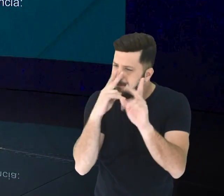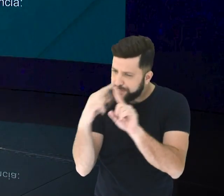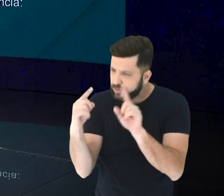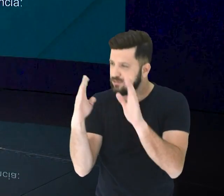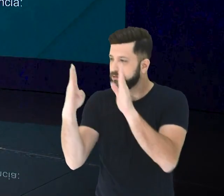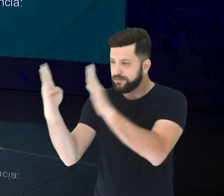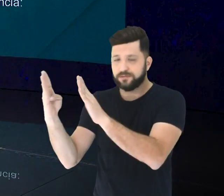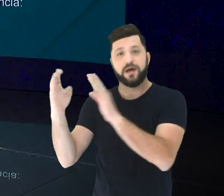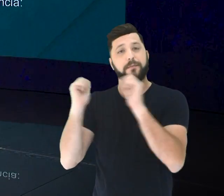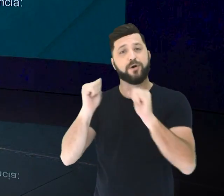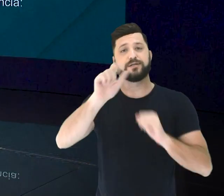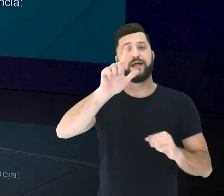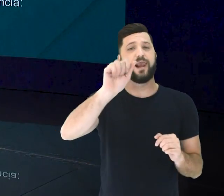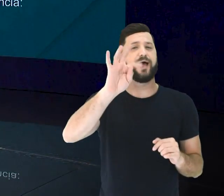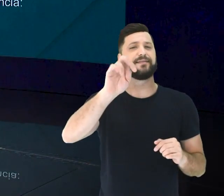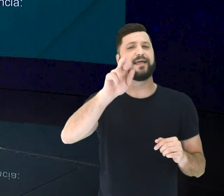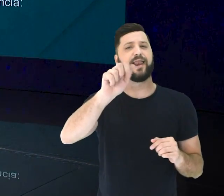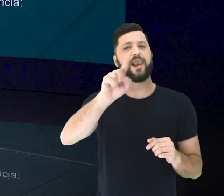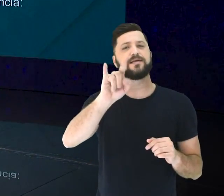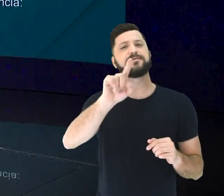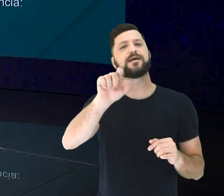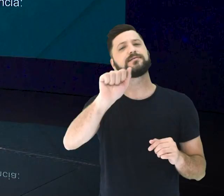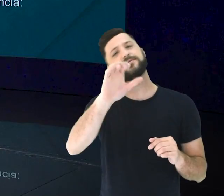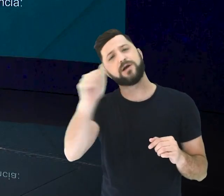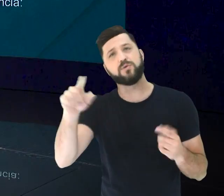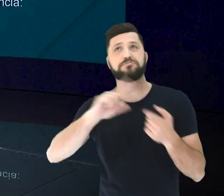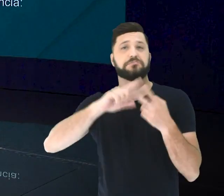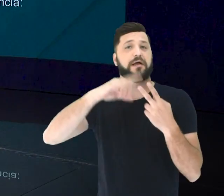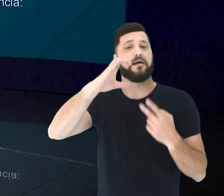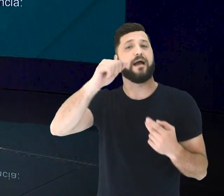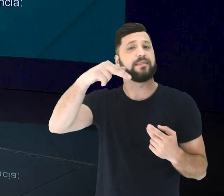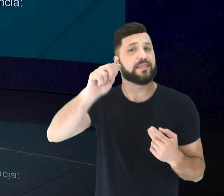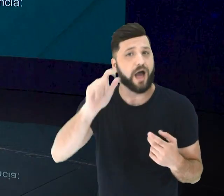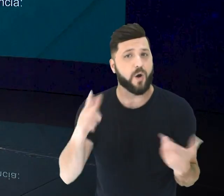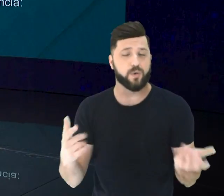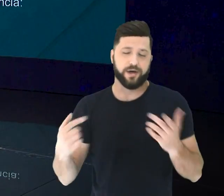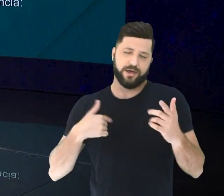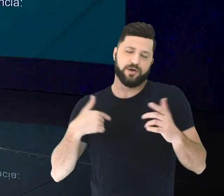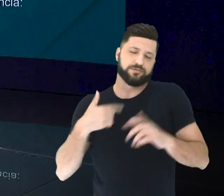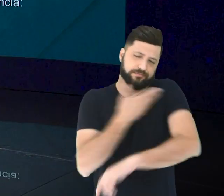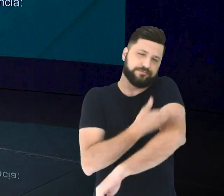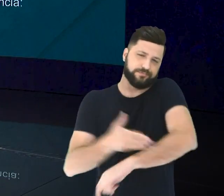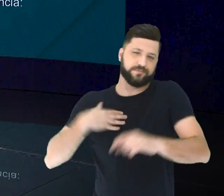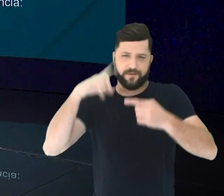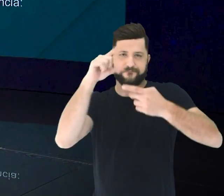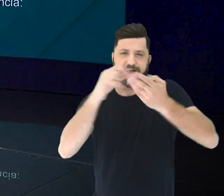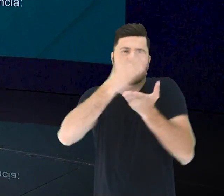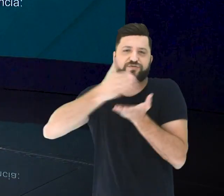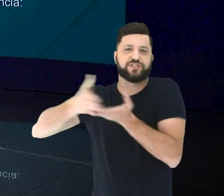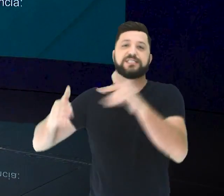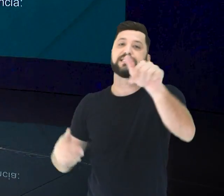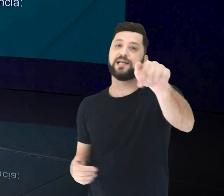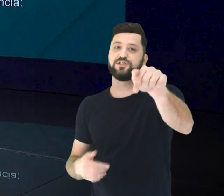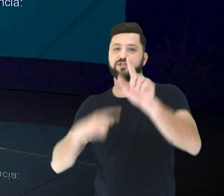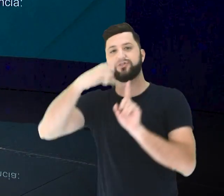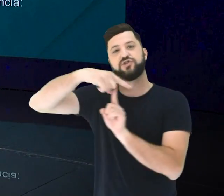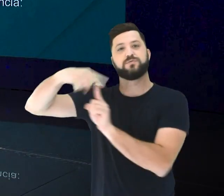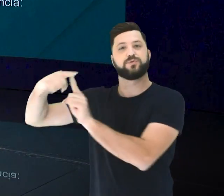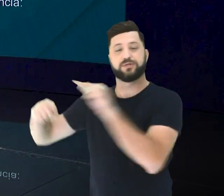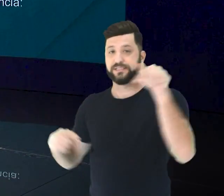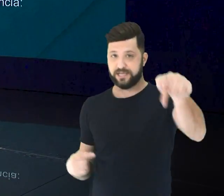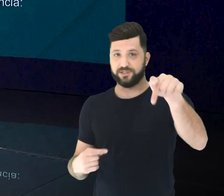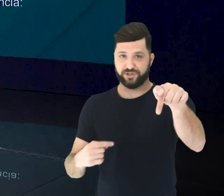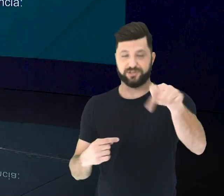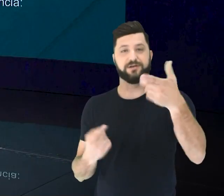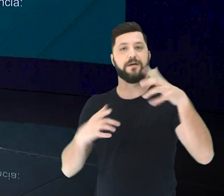pode ser isso pode ser uma lateralização pode ser um canal eu classifico mercado em 7 ciclos diferentes que englobam é quase